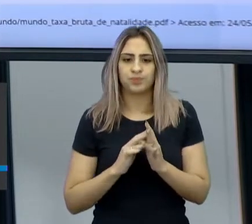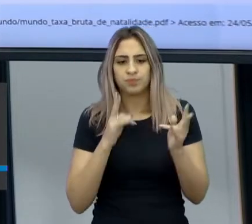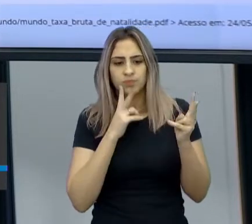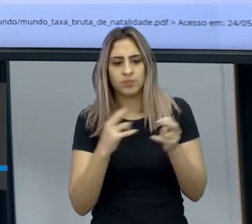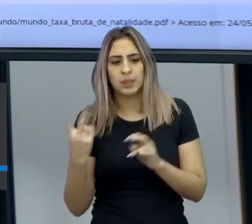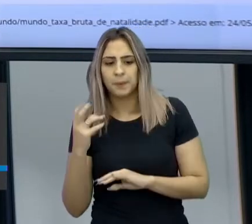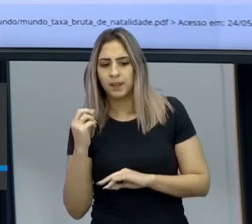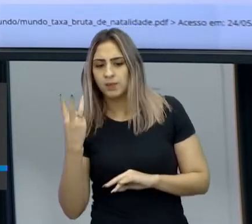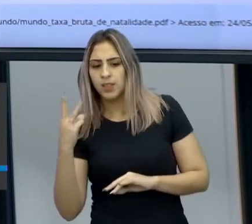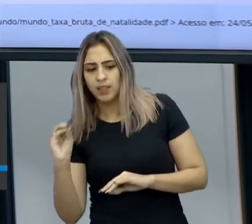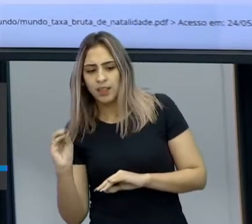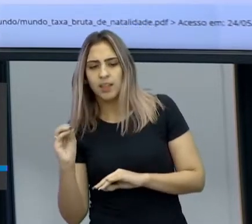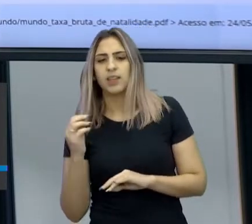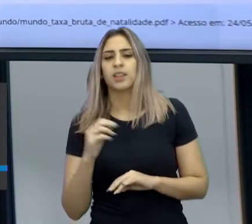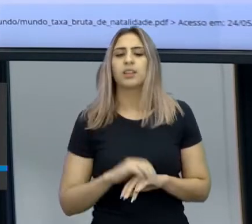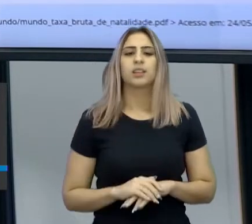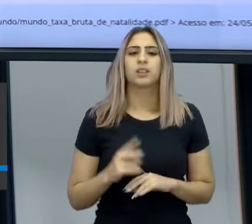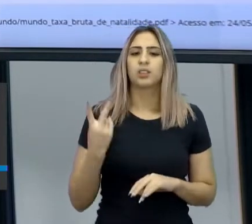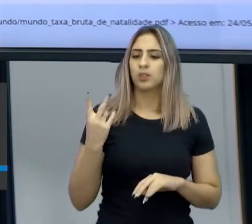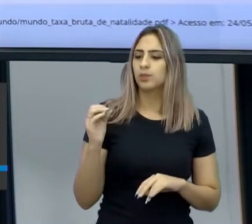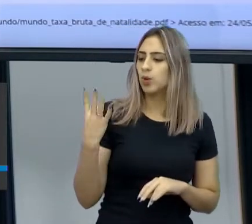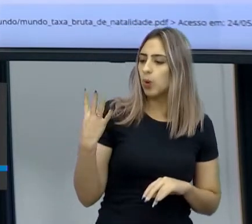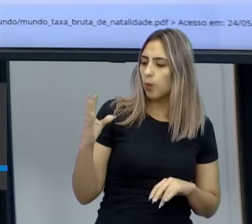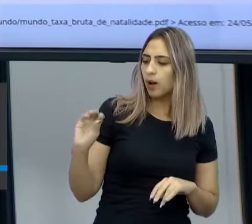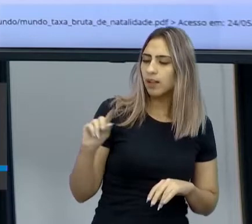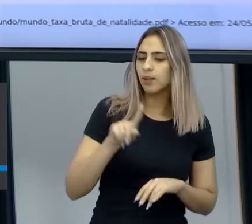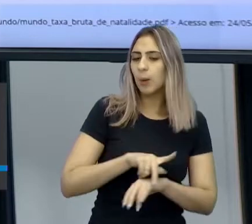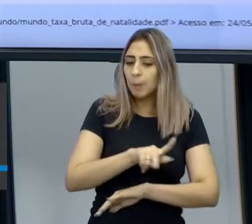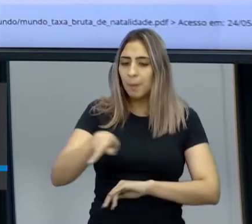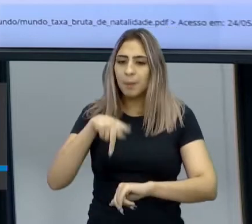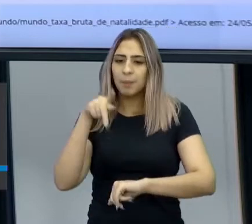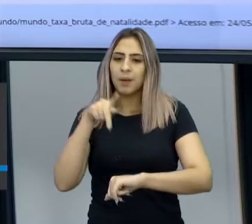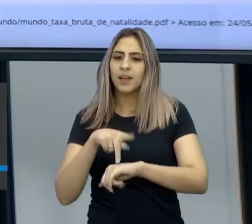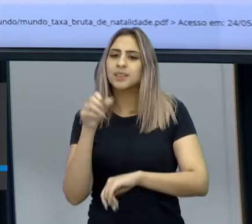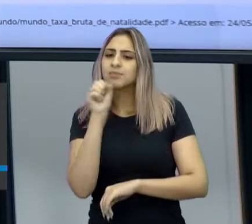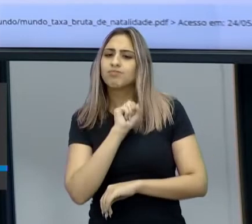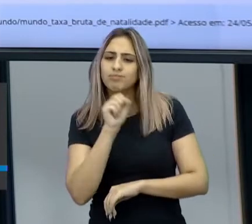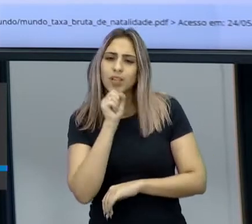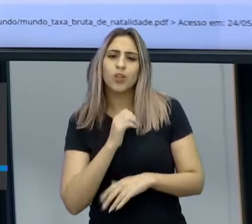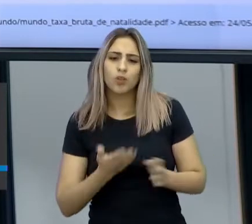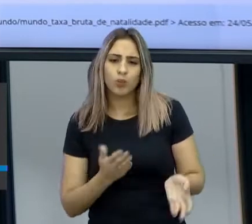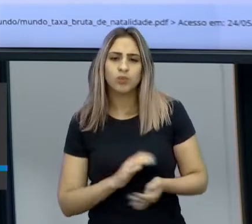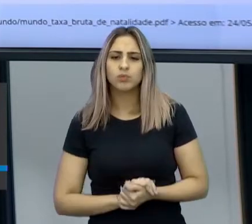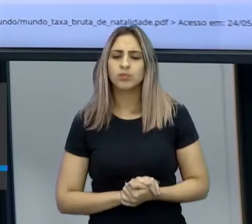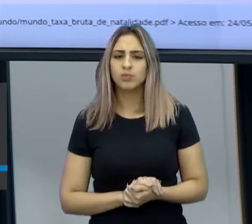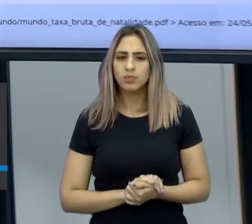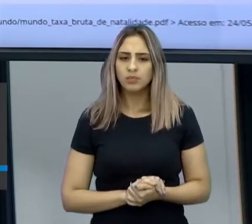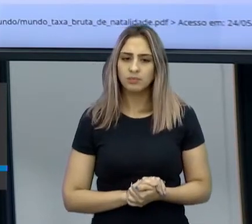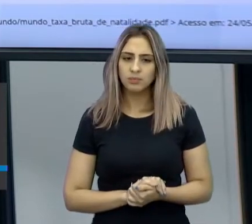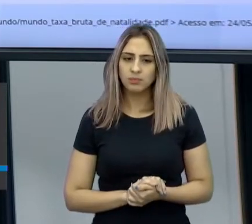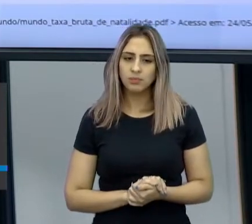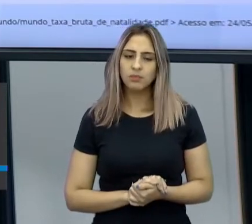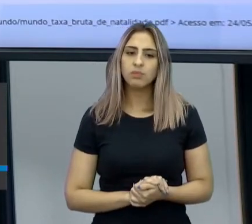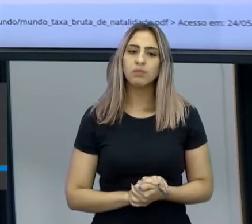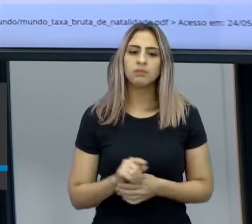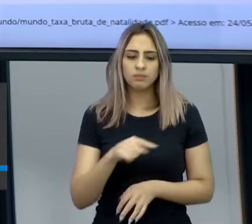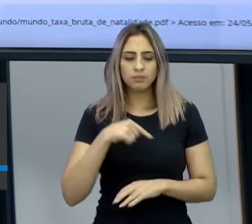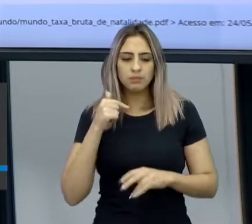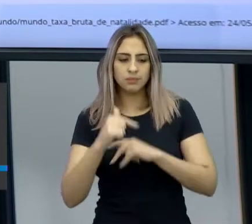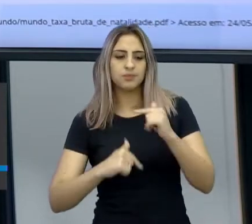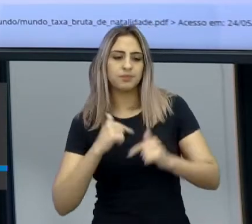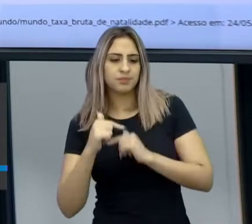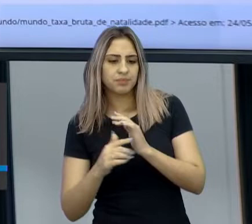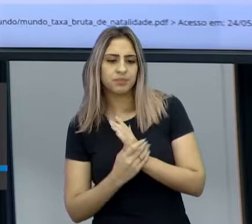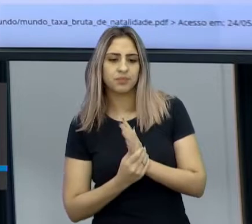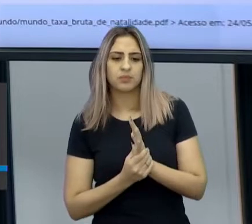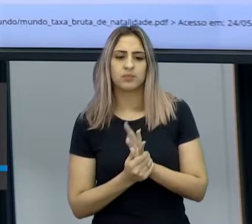para 2030, 2040 de ser um país idoso. Então, isso aí são trabalhos que devem ser